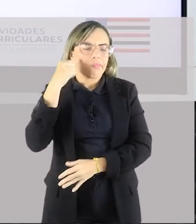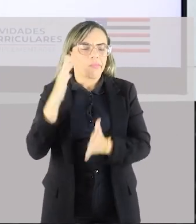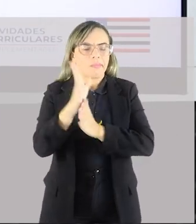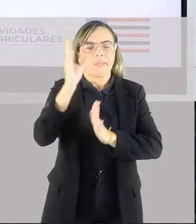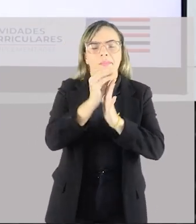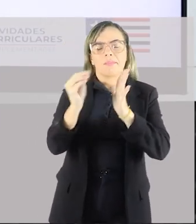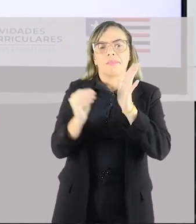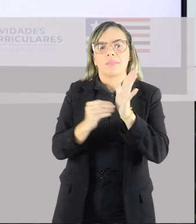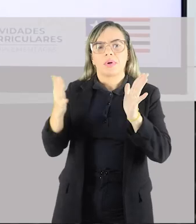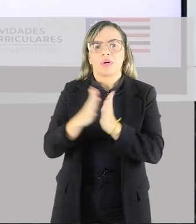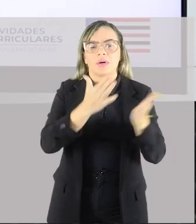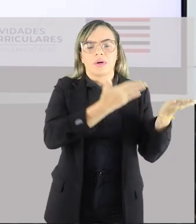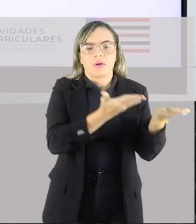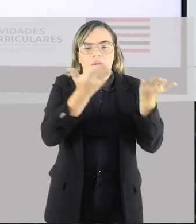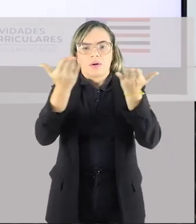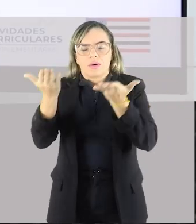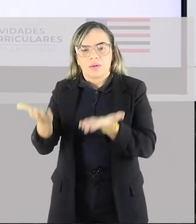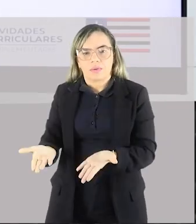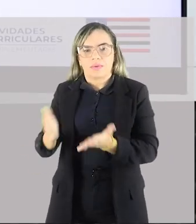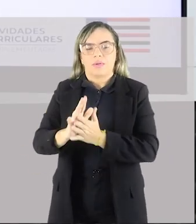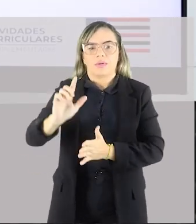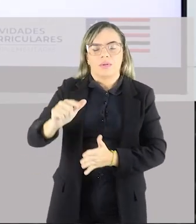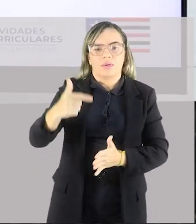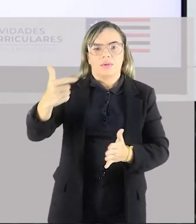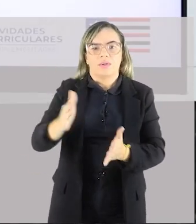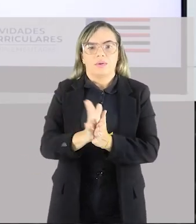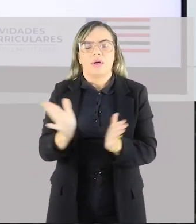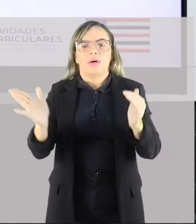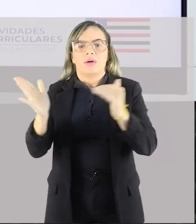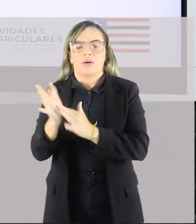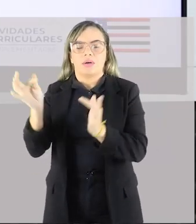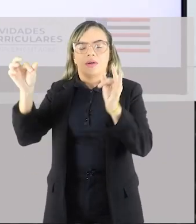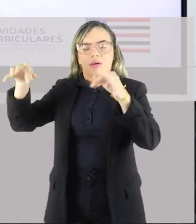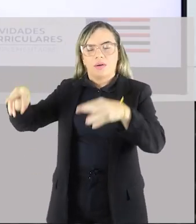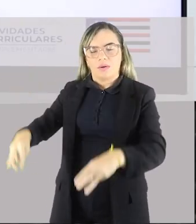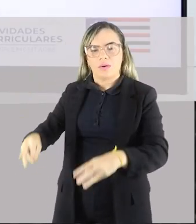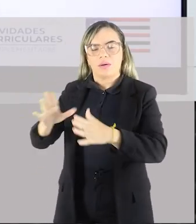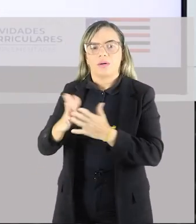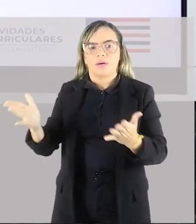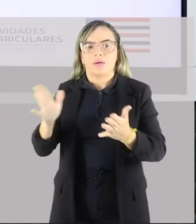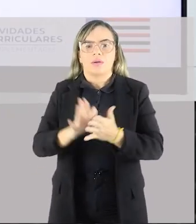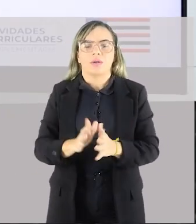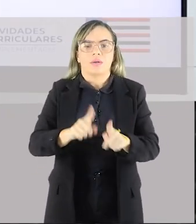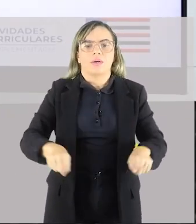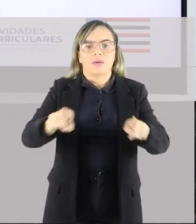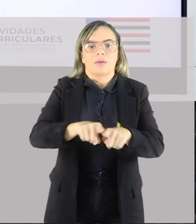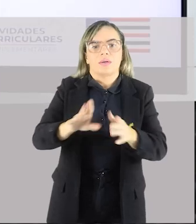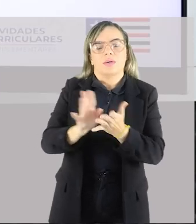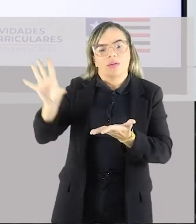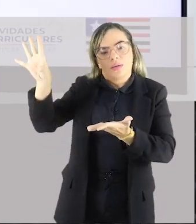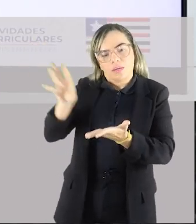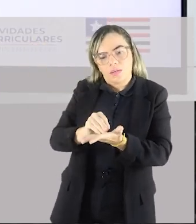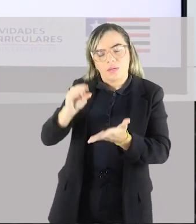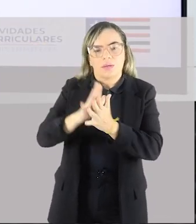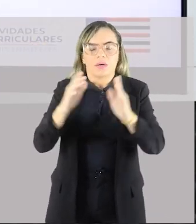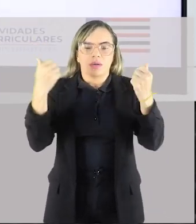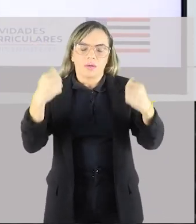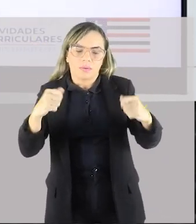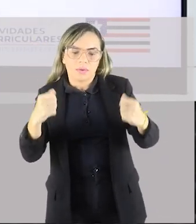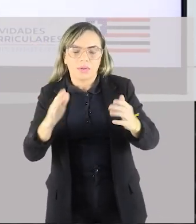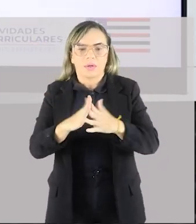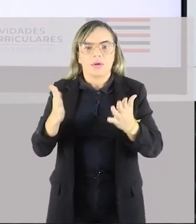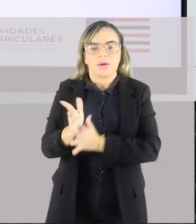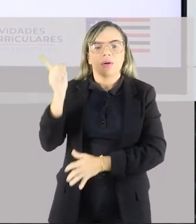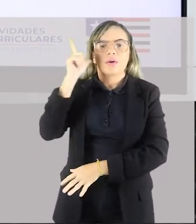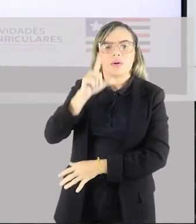conteúdo. Convido você, além de ficar aí até o final, de também fazer as anotações, necessárias para que a